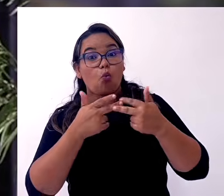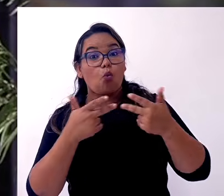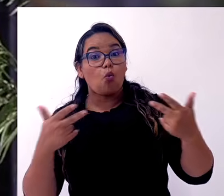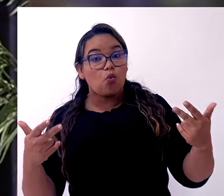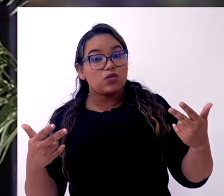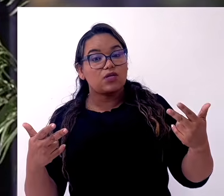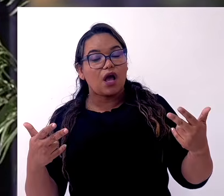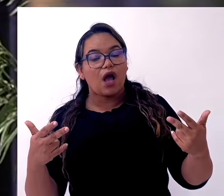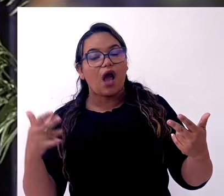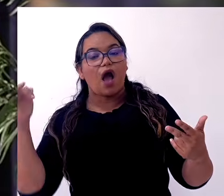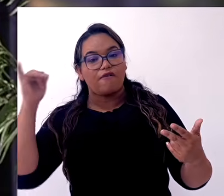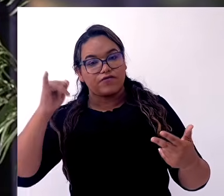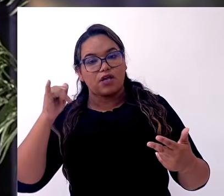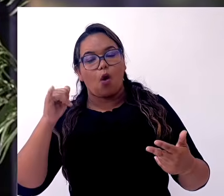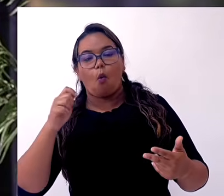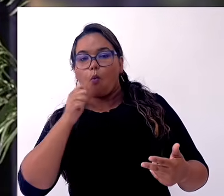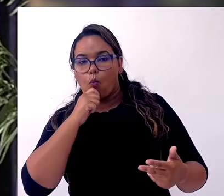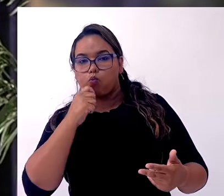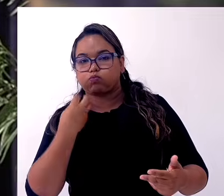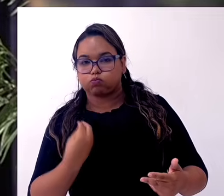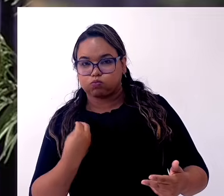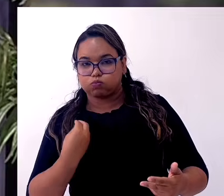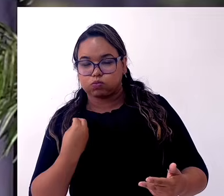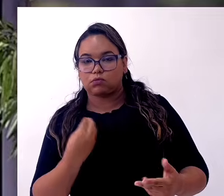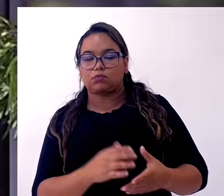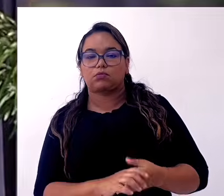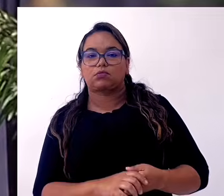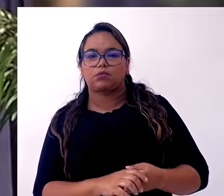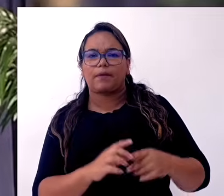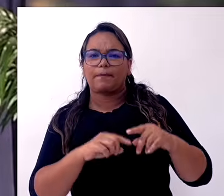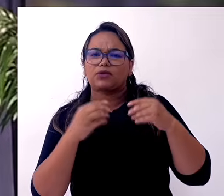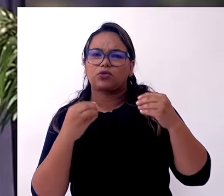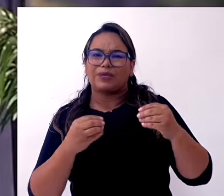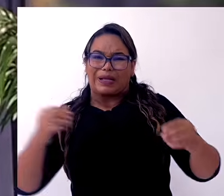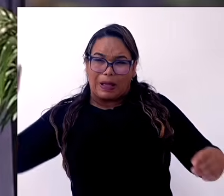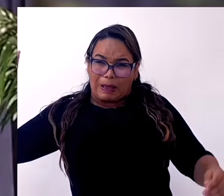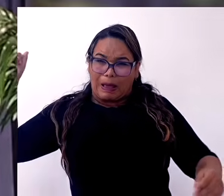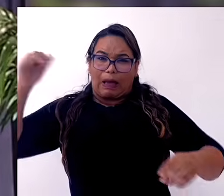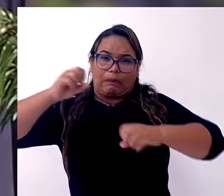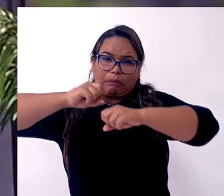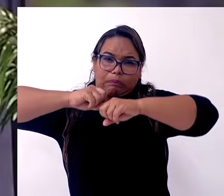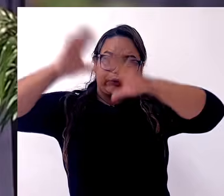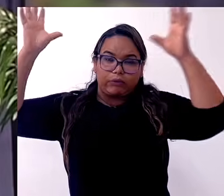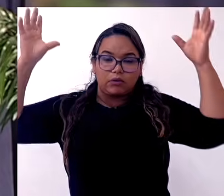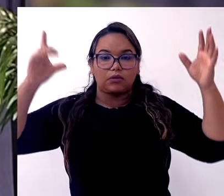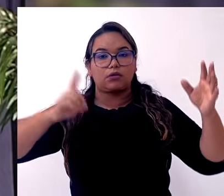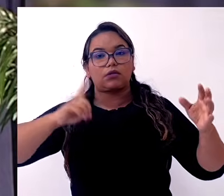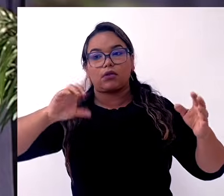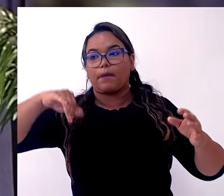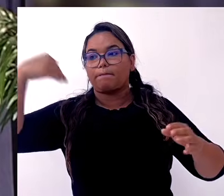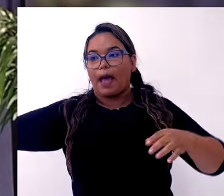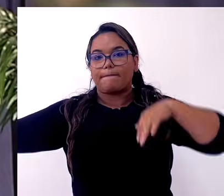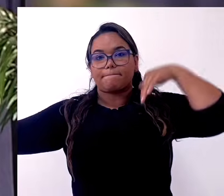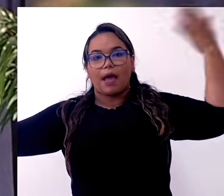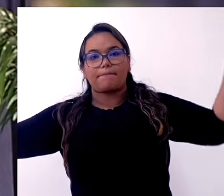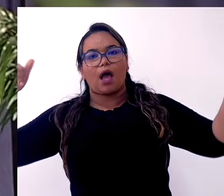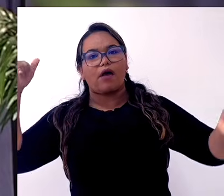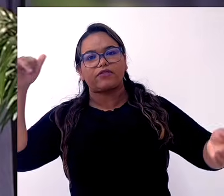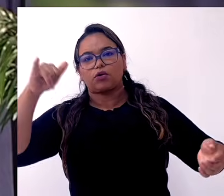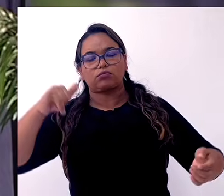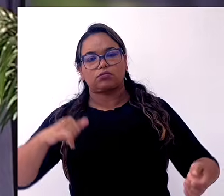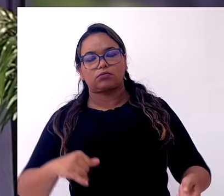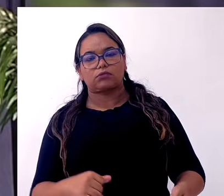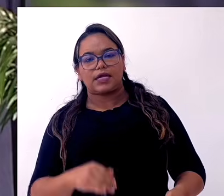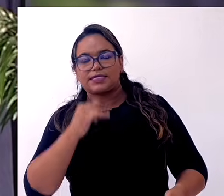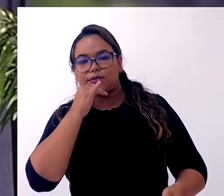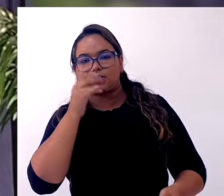E a infraestrutura dos aviões? Bem, havia algumas peças que foram encontradas. Então, é claro, houve uma situação de fato